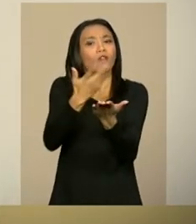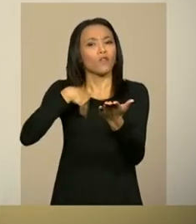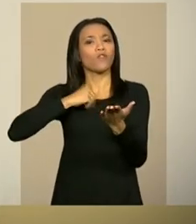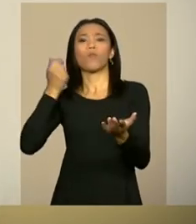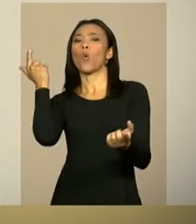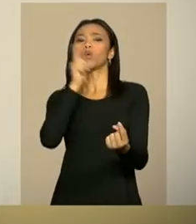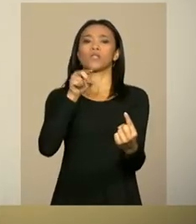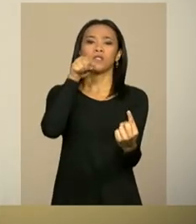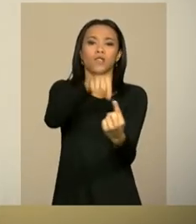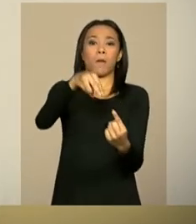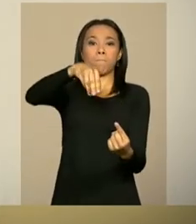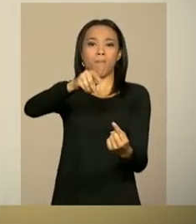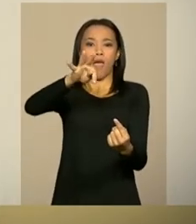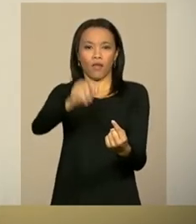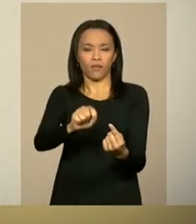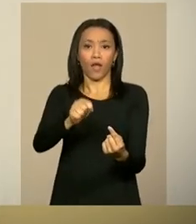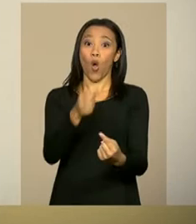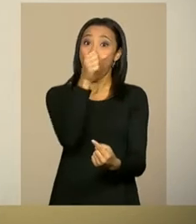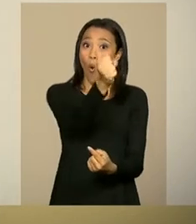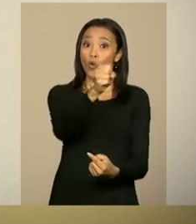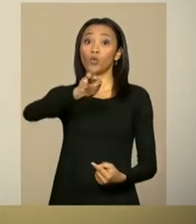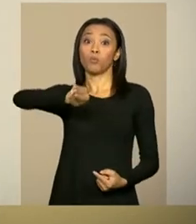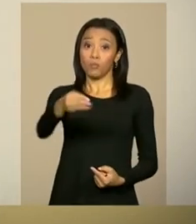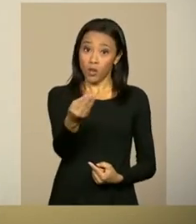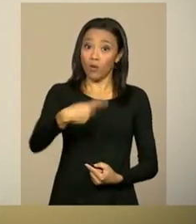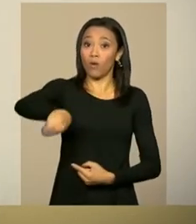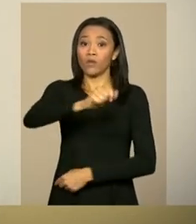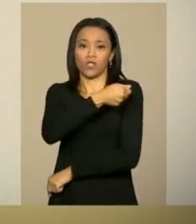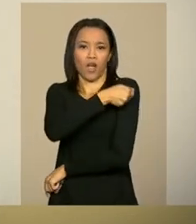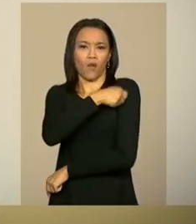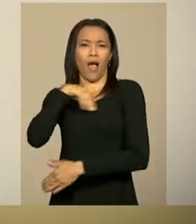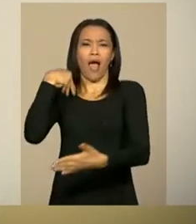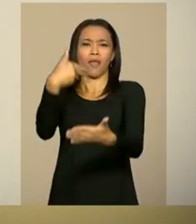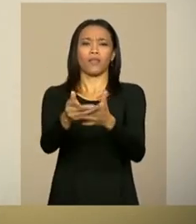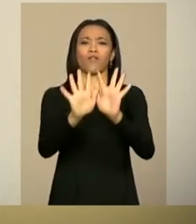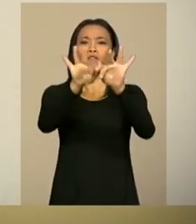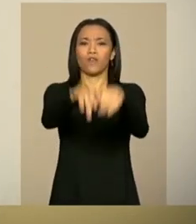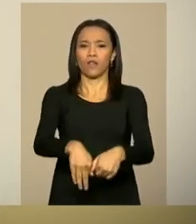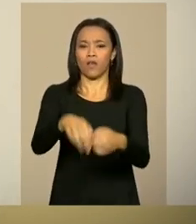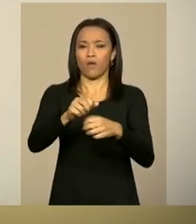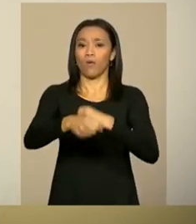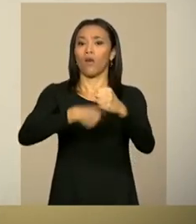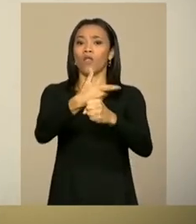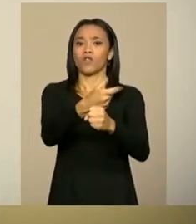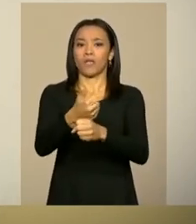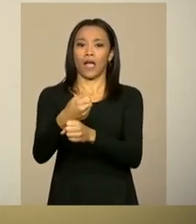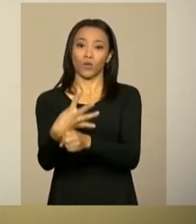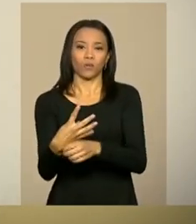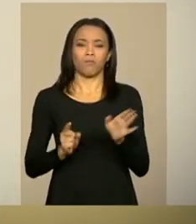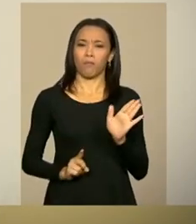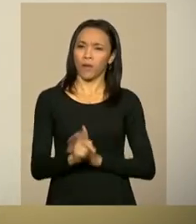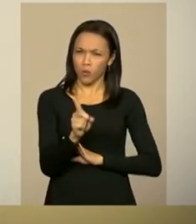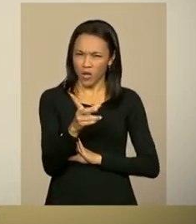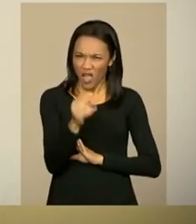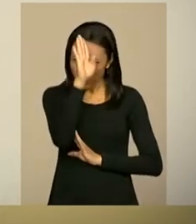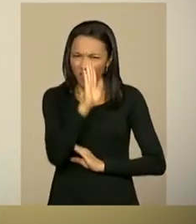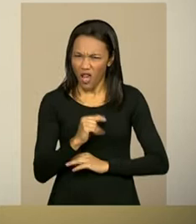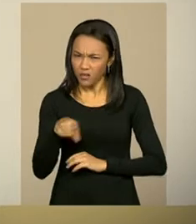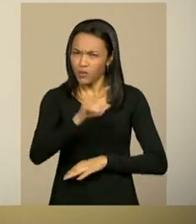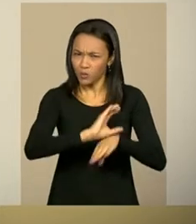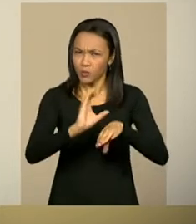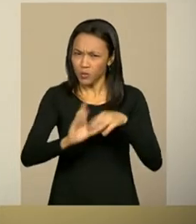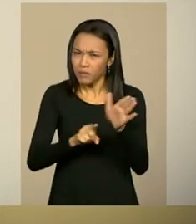a nossa meta de matricular 8 milhões de alunos até o final de 2014 e os cursos são todos de graça